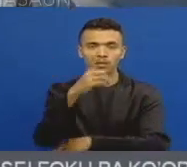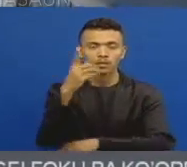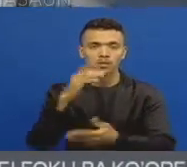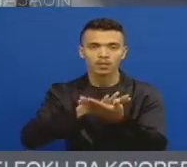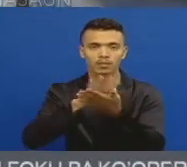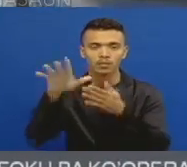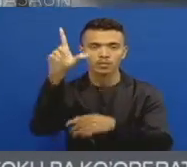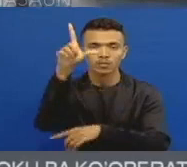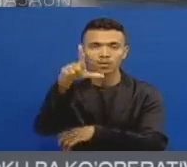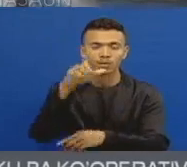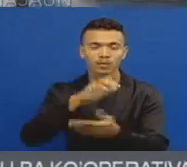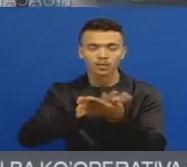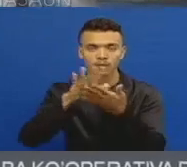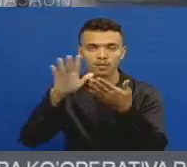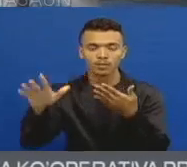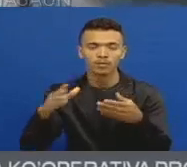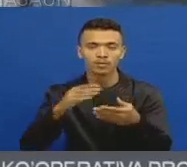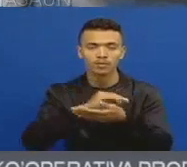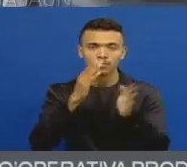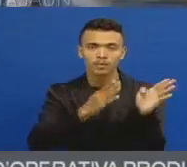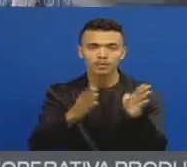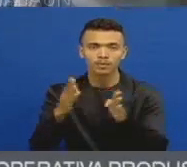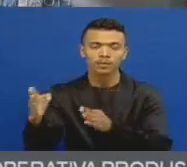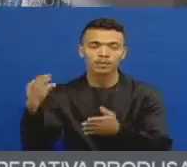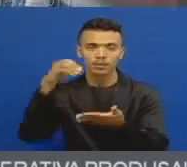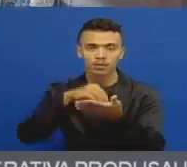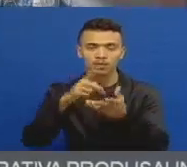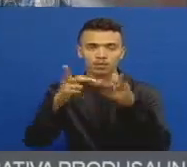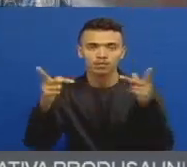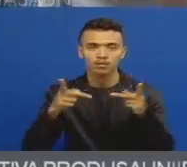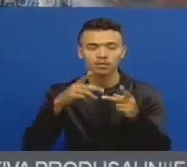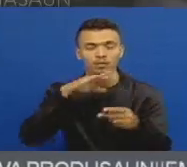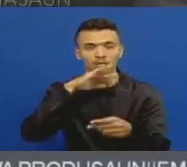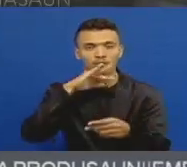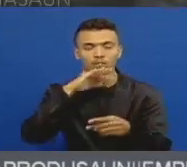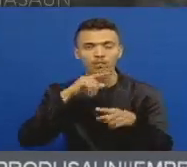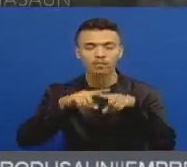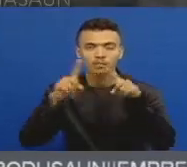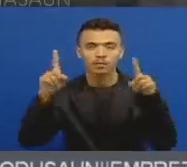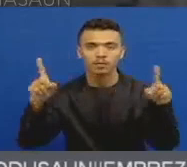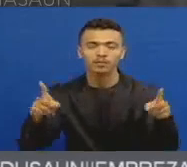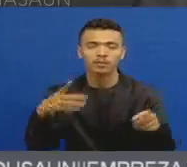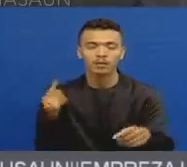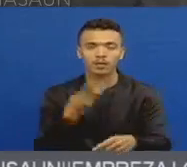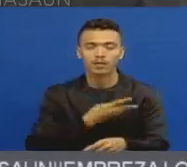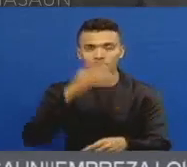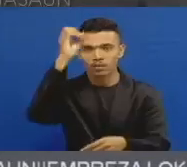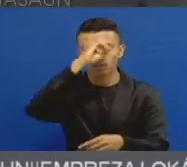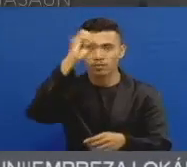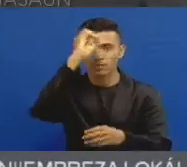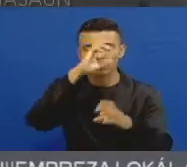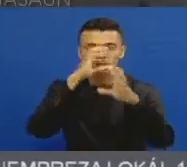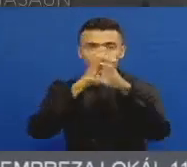amidasa, ambrau arruma hamutu, matava samba fatinua. Mas B, Loron ira mesmo, a minha observela, careta se